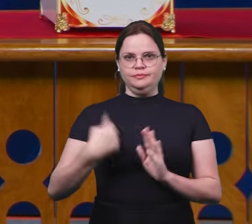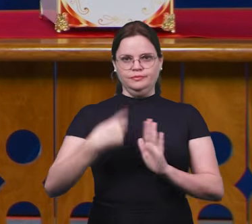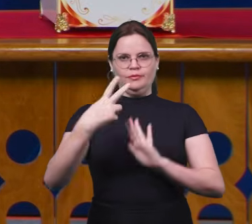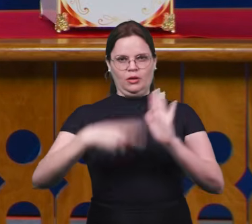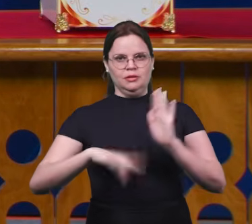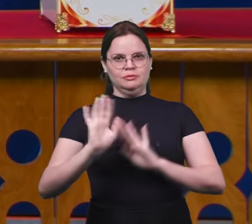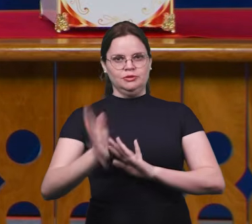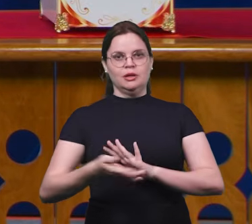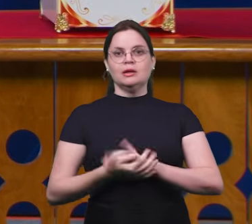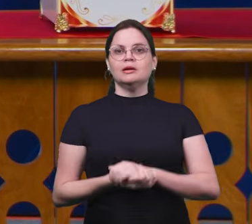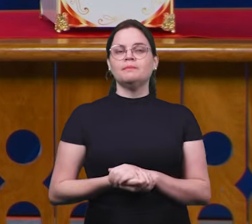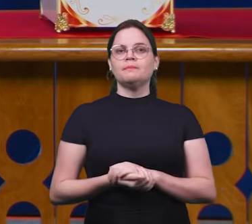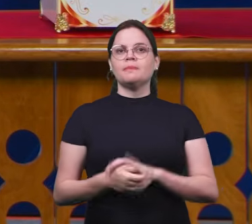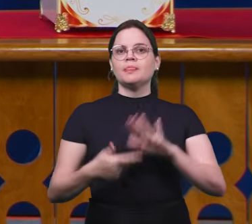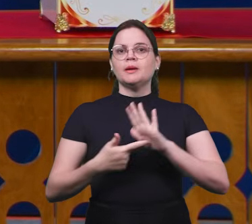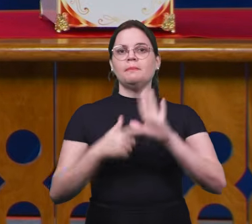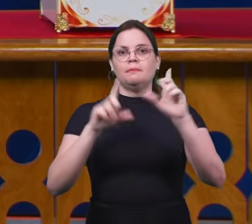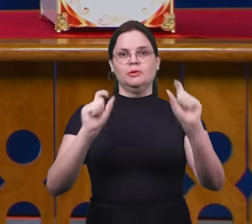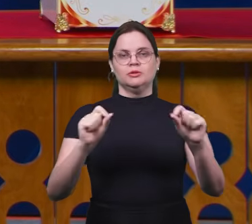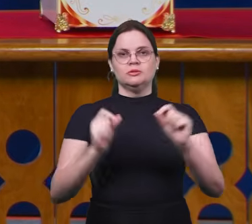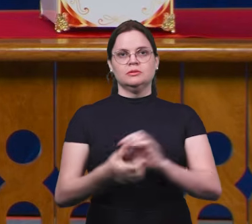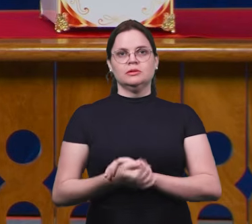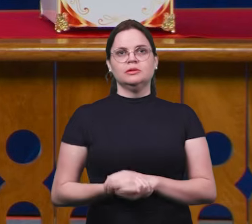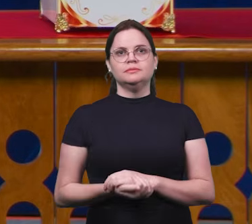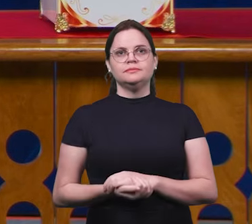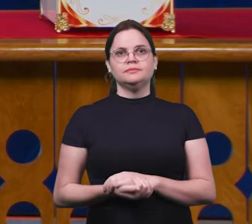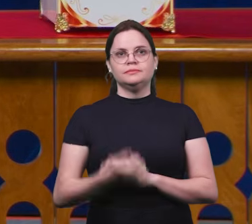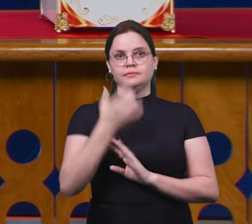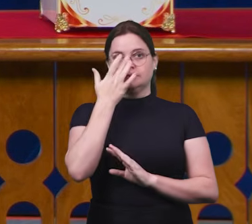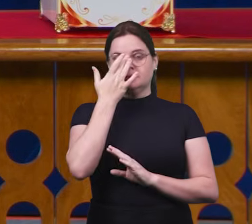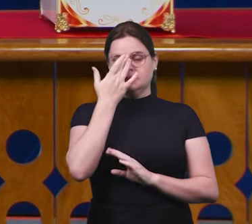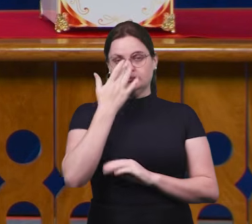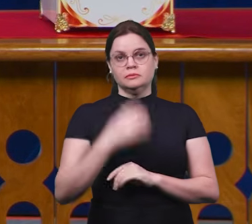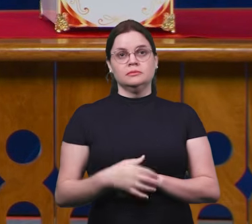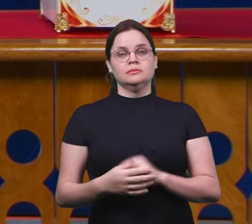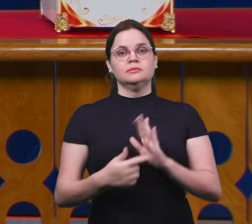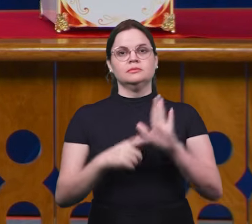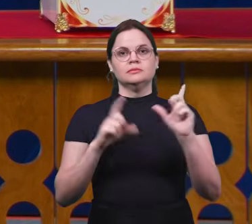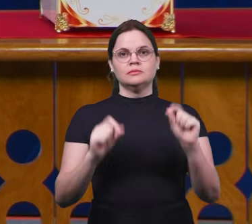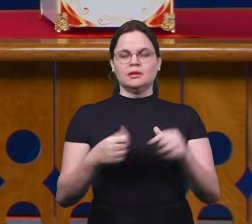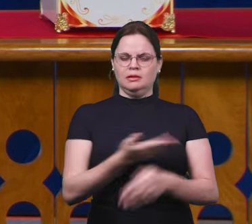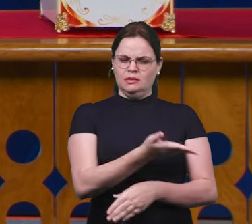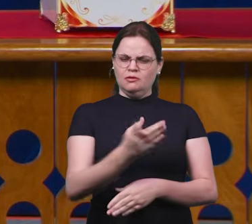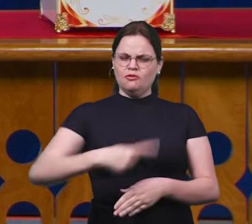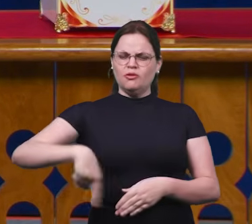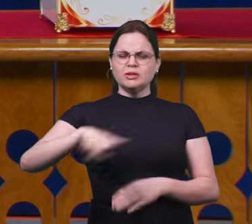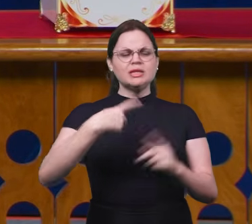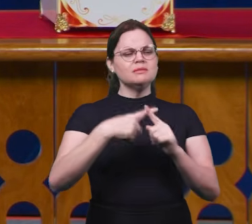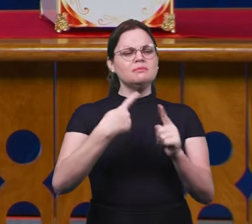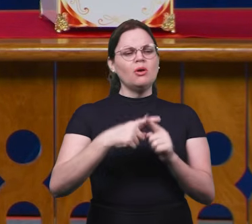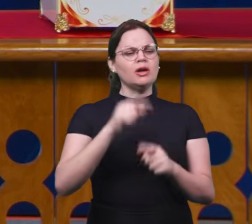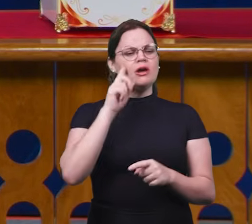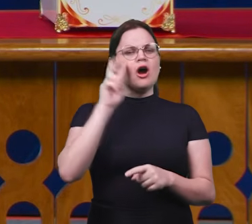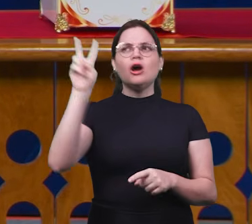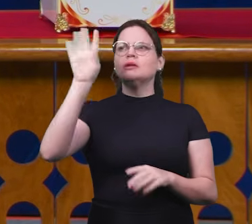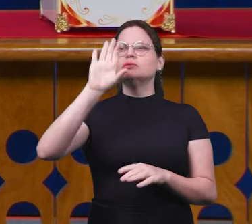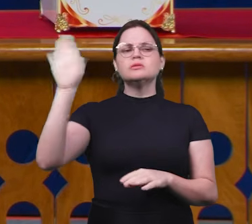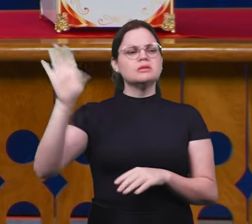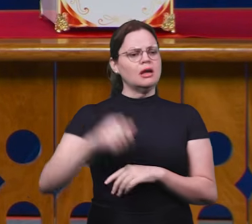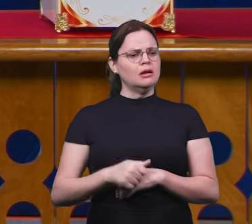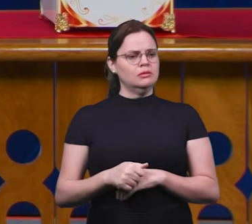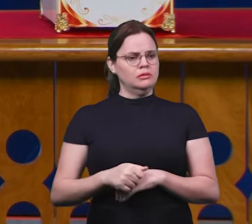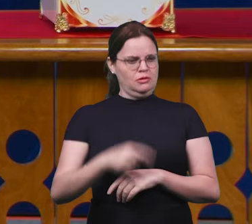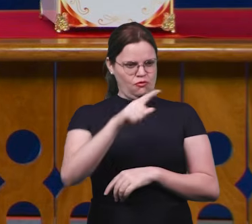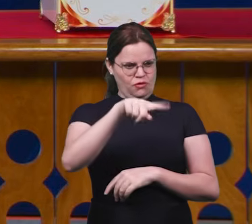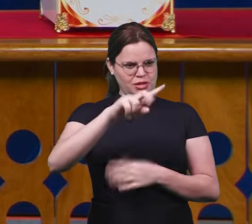dos Apóstolos, ele diz, do capítulo 1 de Atos, ele diz o seguinte, varões galileus, por que estáis olhando para o céu?